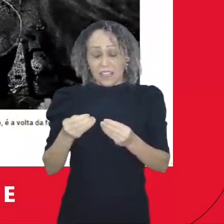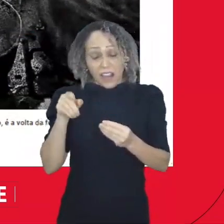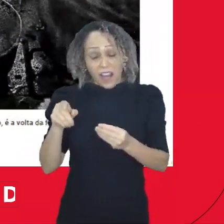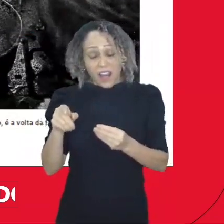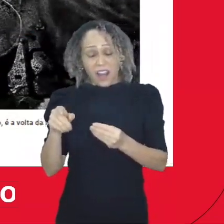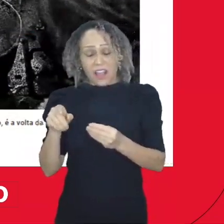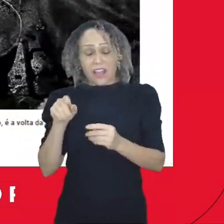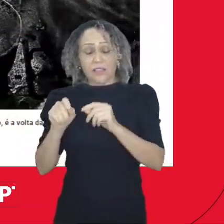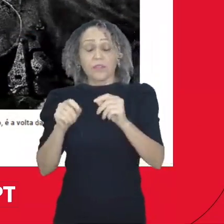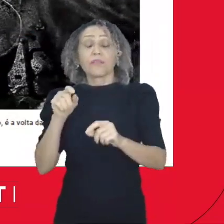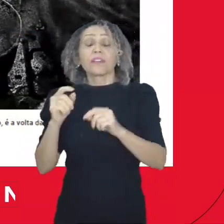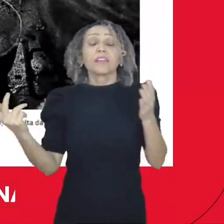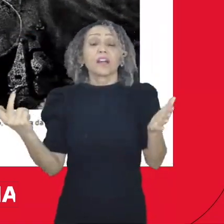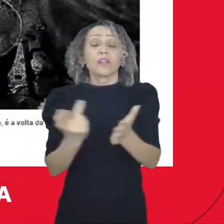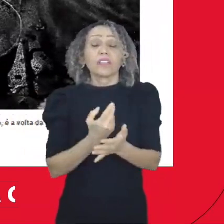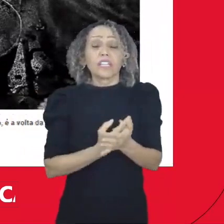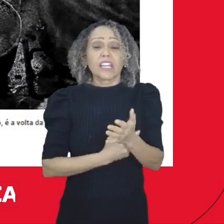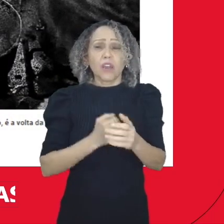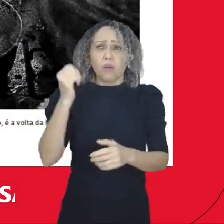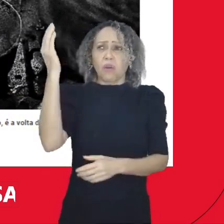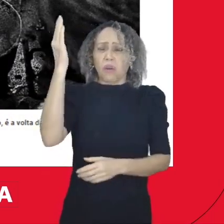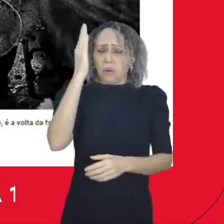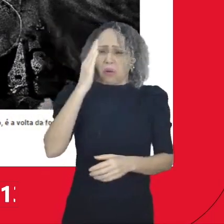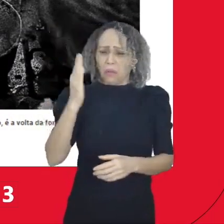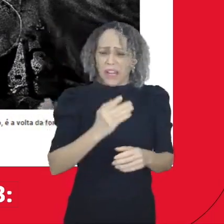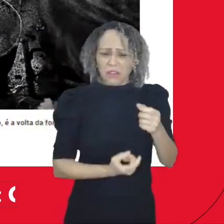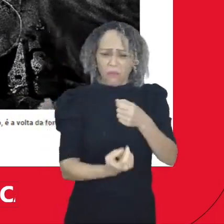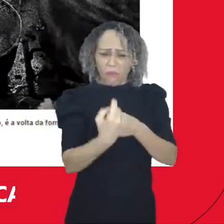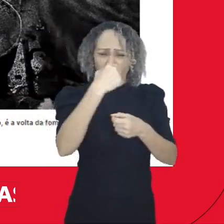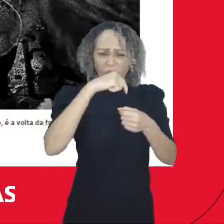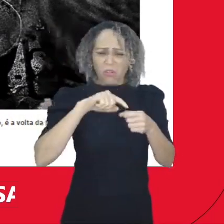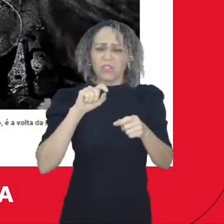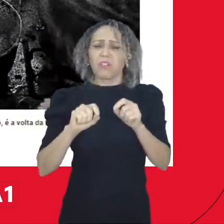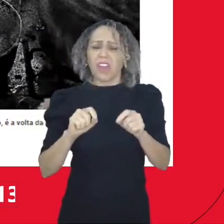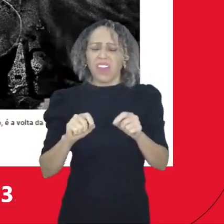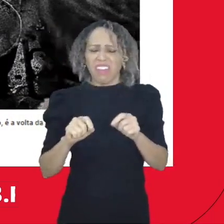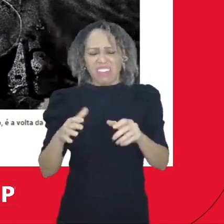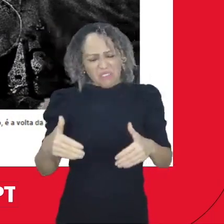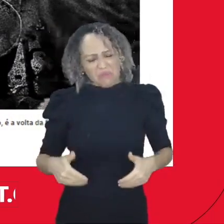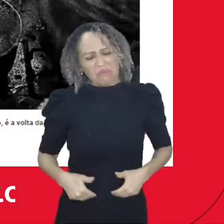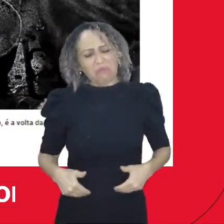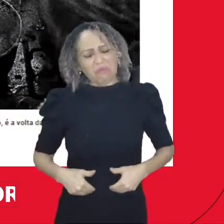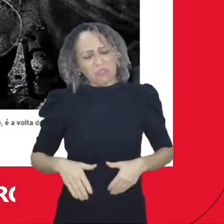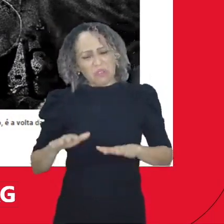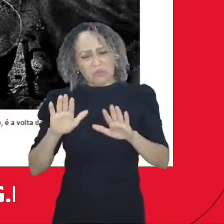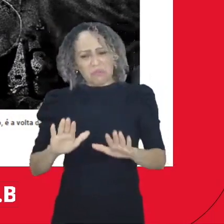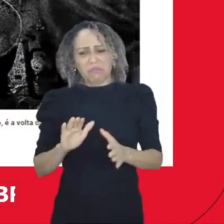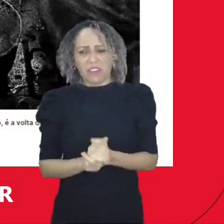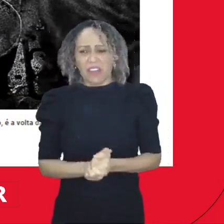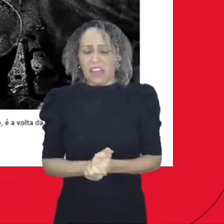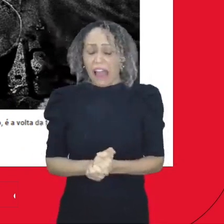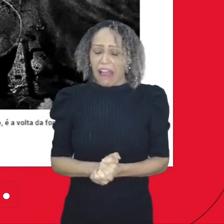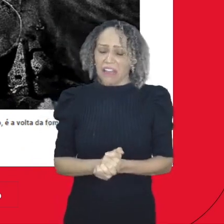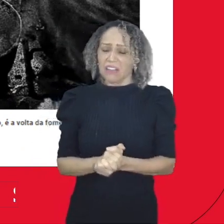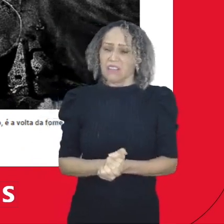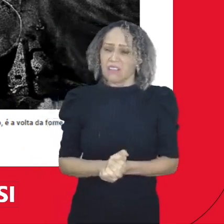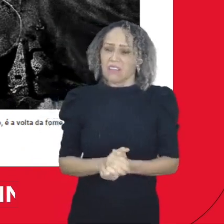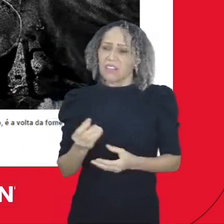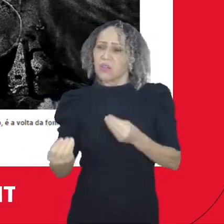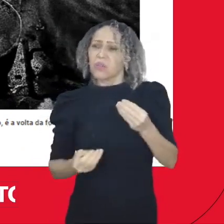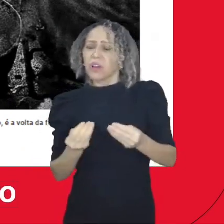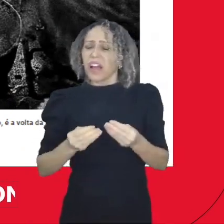Paulo do MST. Agora ele é um dos seus adversários nesse pleito, né, concorrendo ao governo aí do Rio Grande do Sul. Como é que o